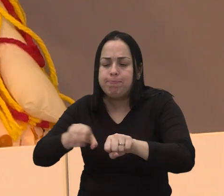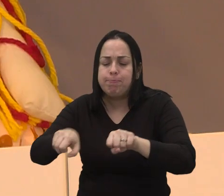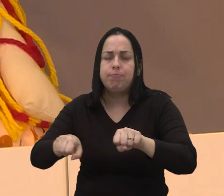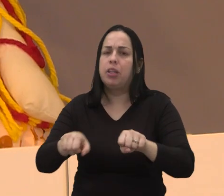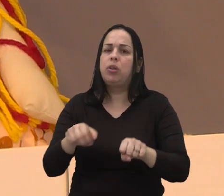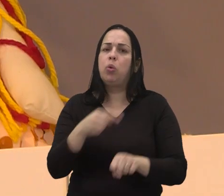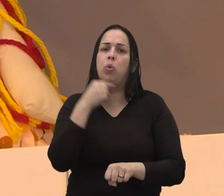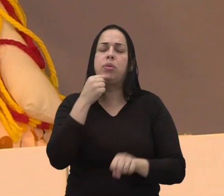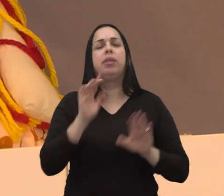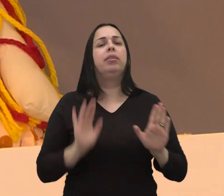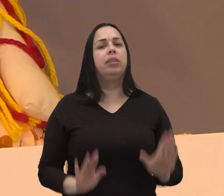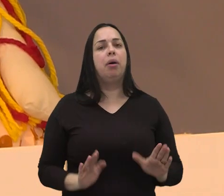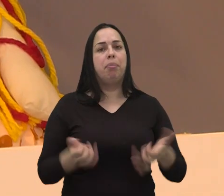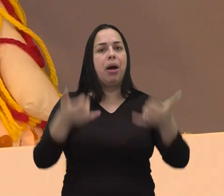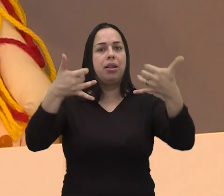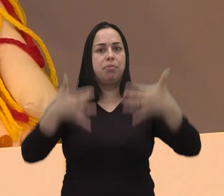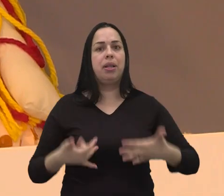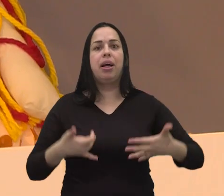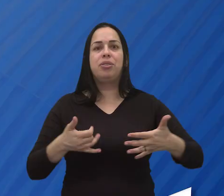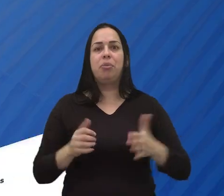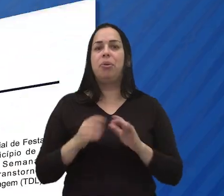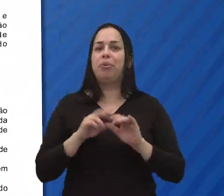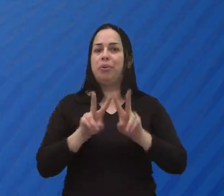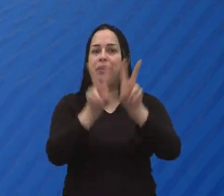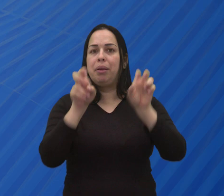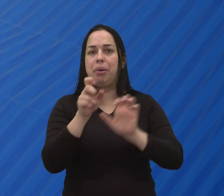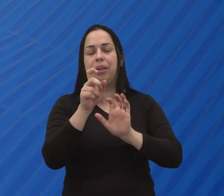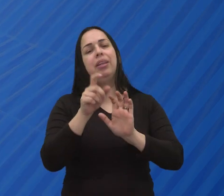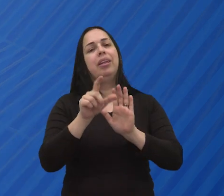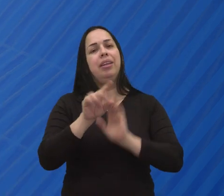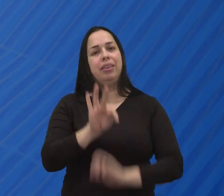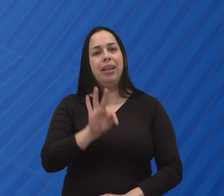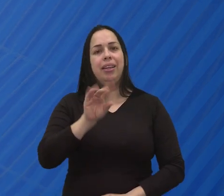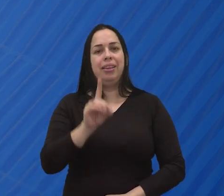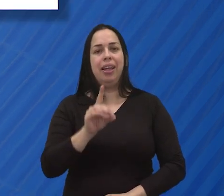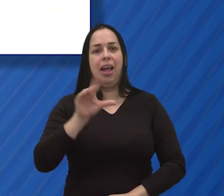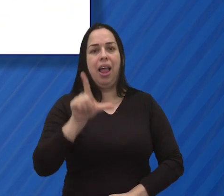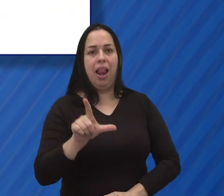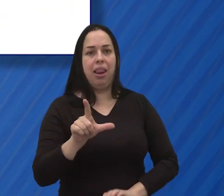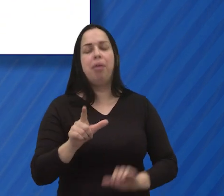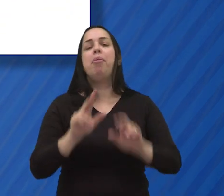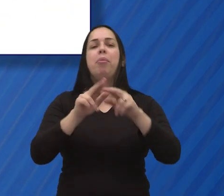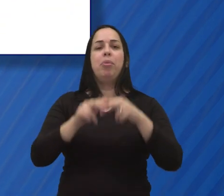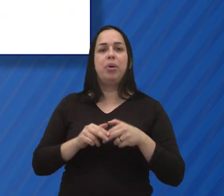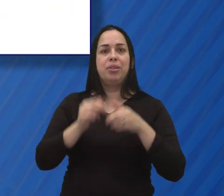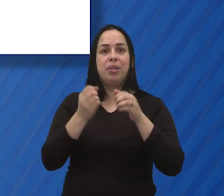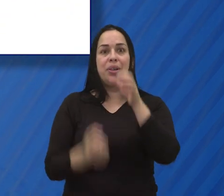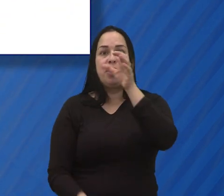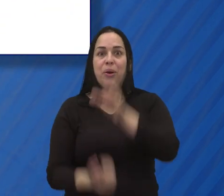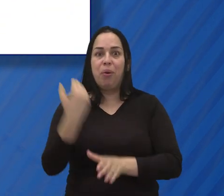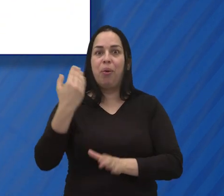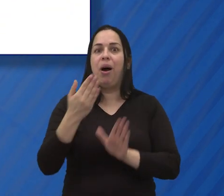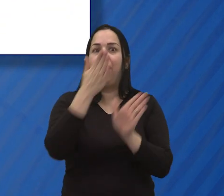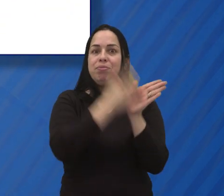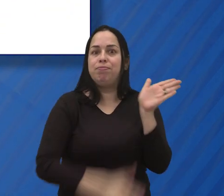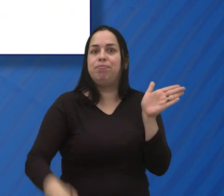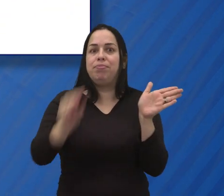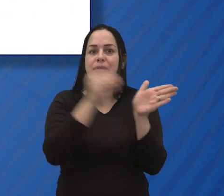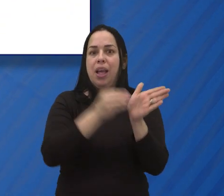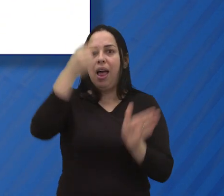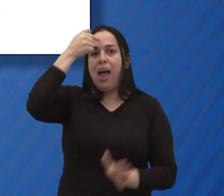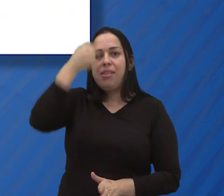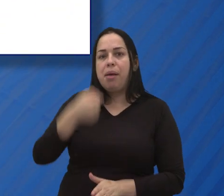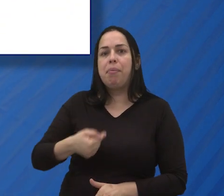Para alertar a população sobre o TDL, um projeto aprovado na Câmara instituiu no calendário de eventos da cidade